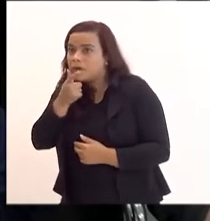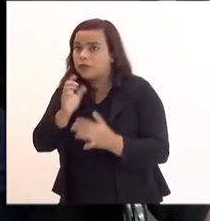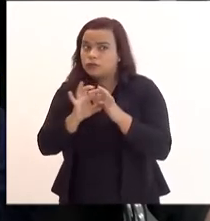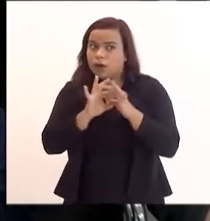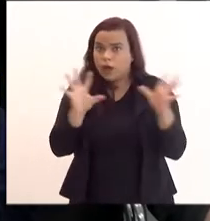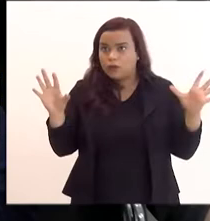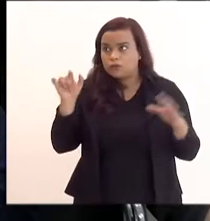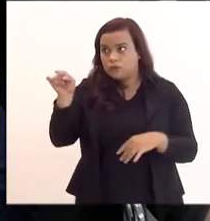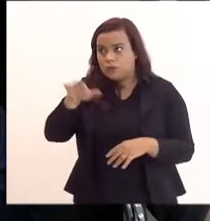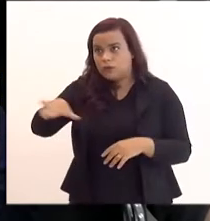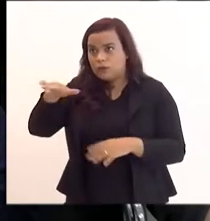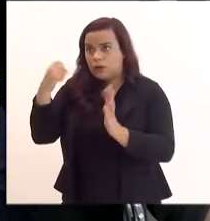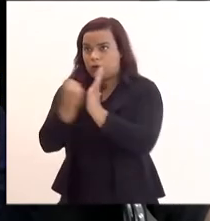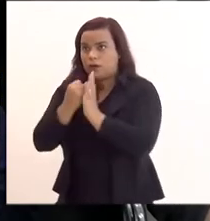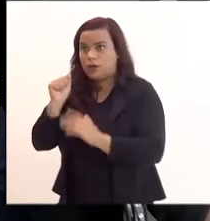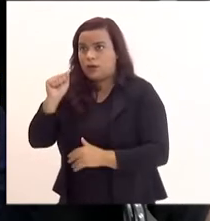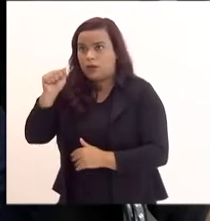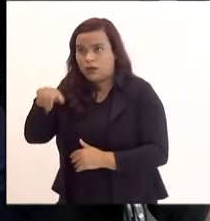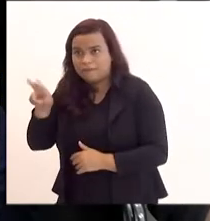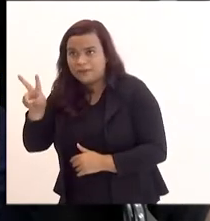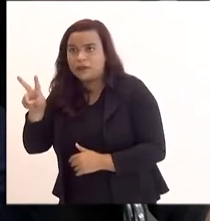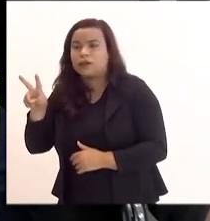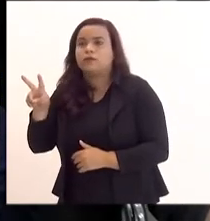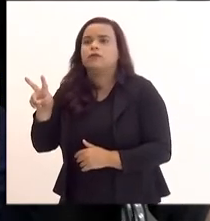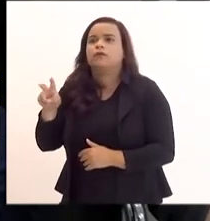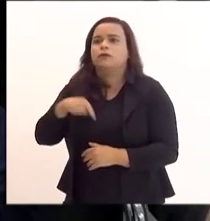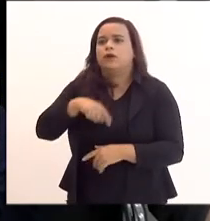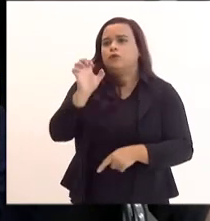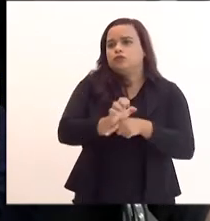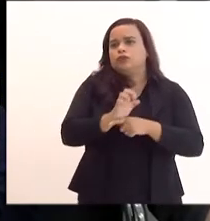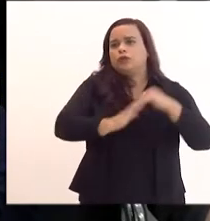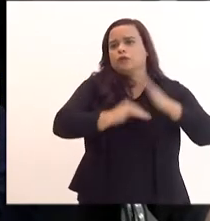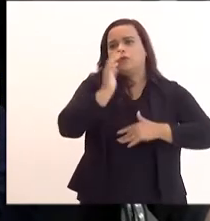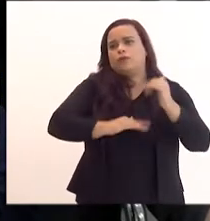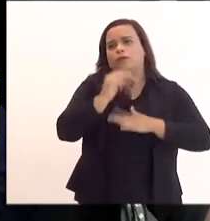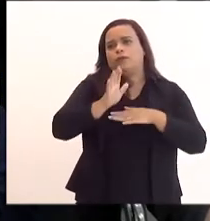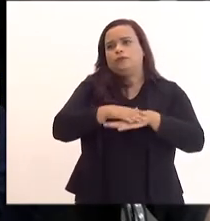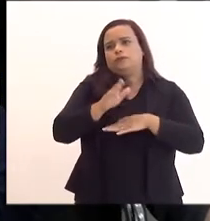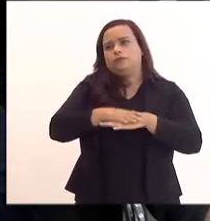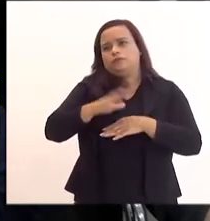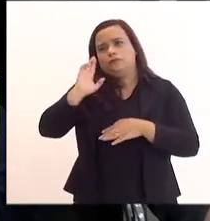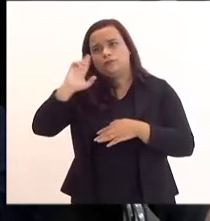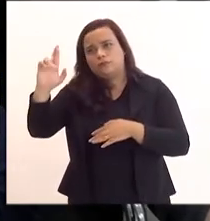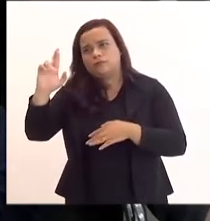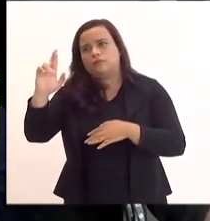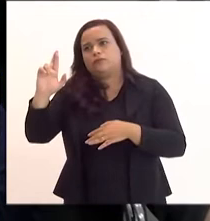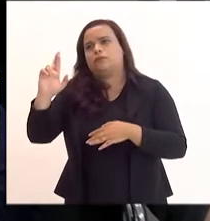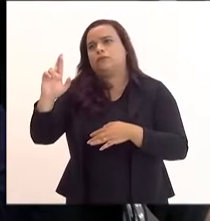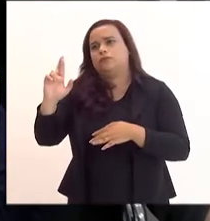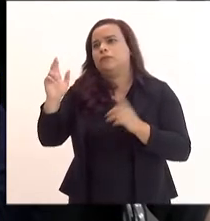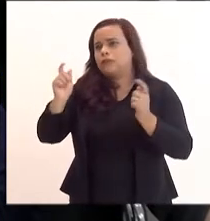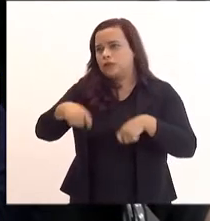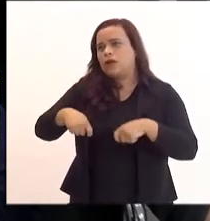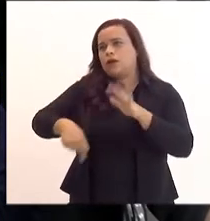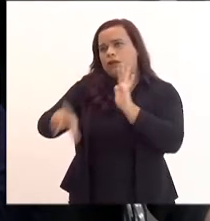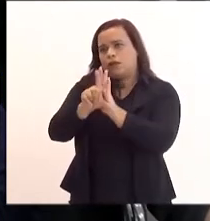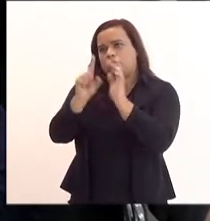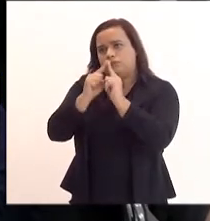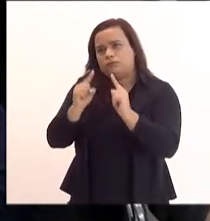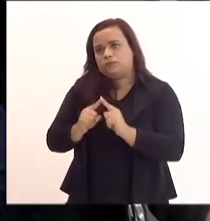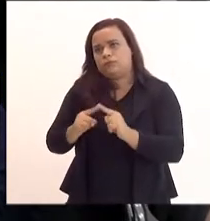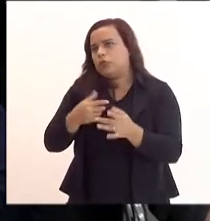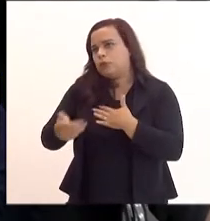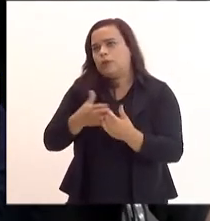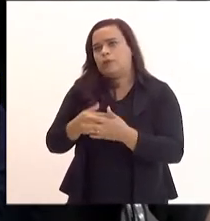na Anvisa, é aplicável ou não, o Estado passa a ter competência independente do SUS regular. Então pronto,